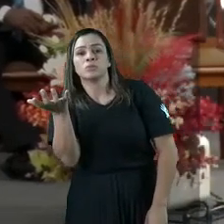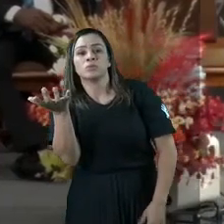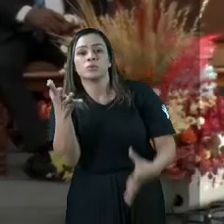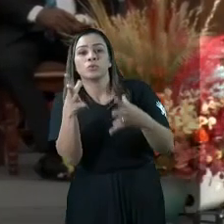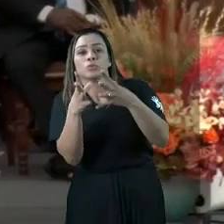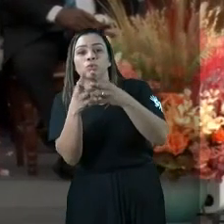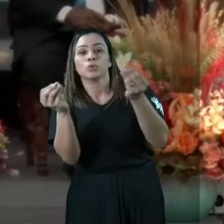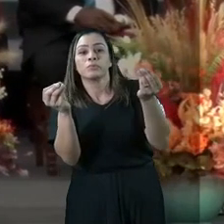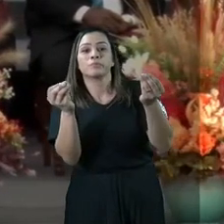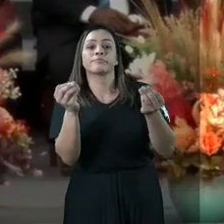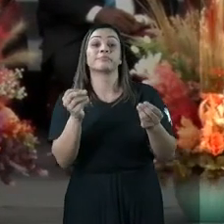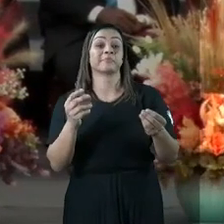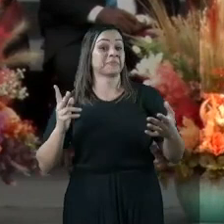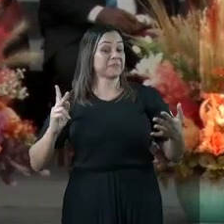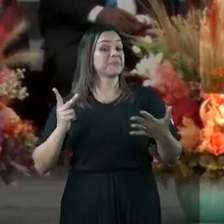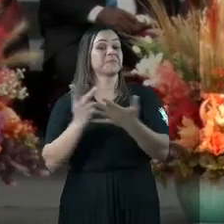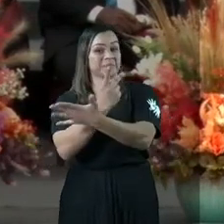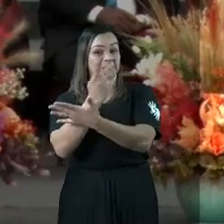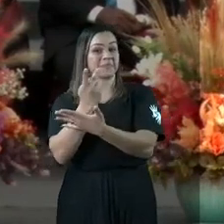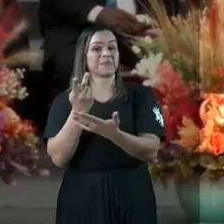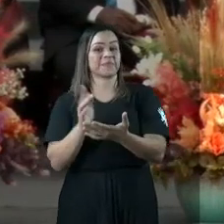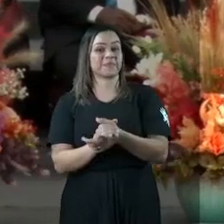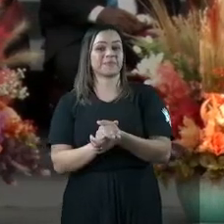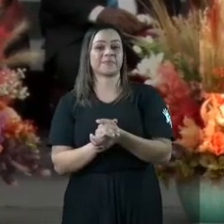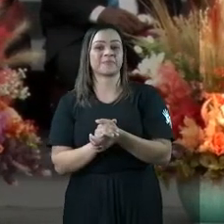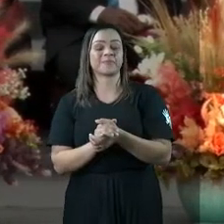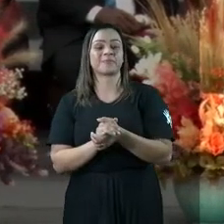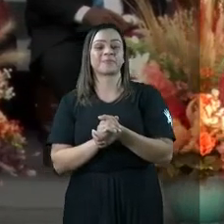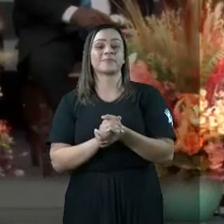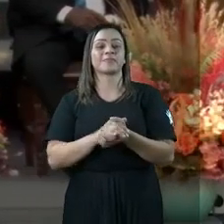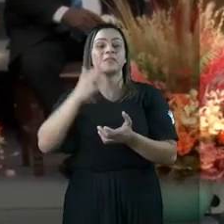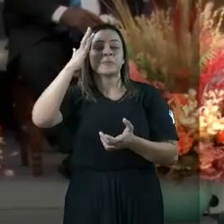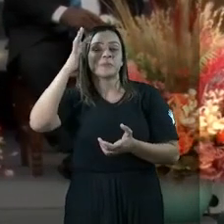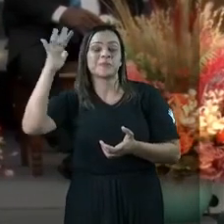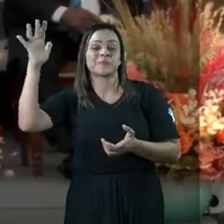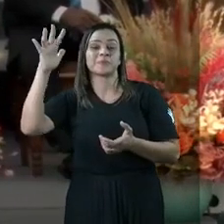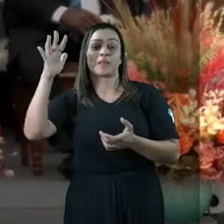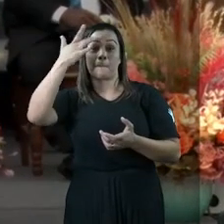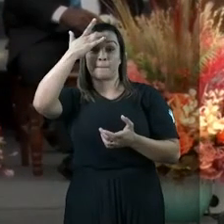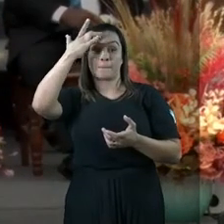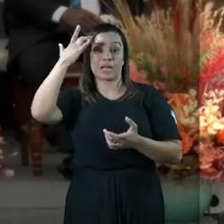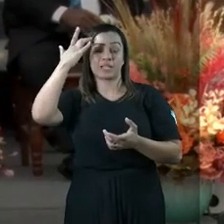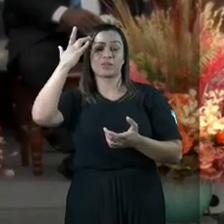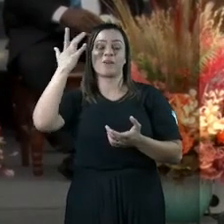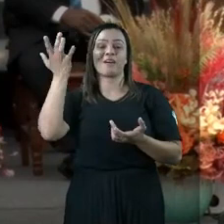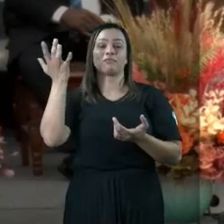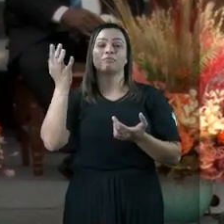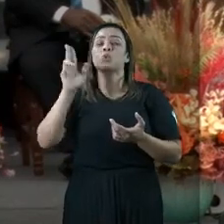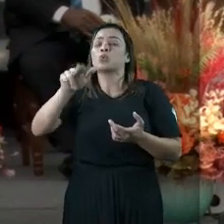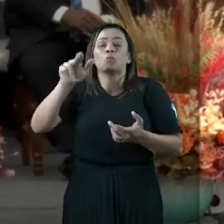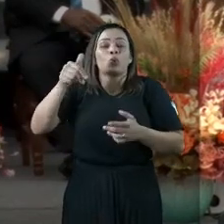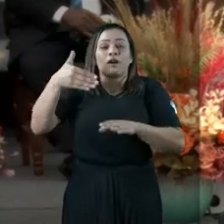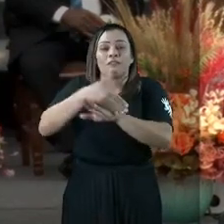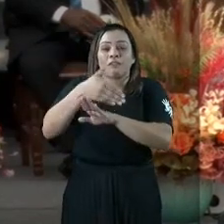Já viu um crente que não está acostumado com a presença do Rei da Glória e vem a primeira vez na catedral? Ele fica assim dizendo: é lindo,